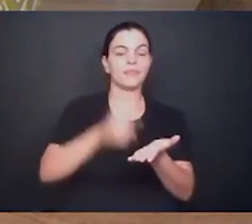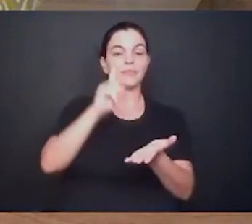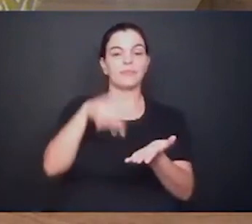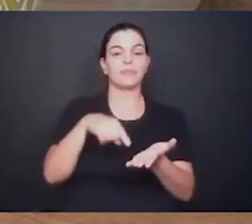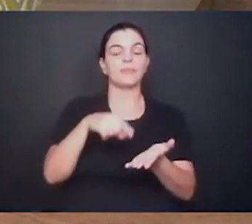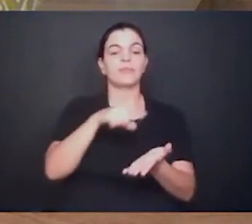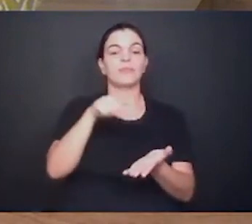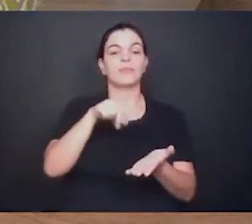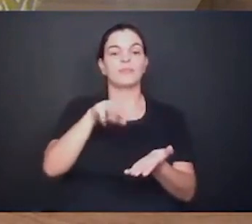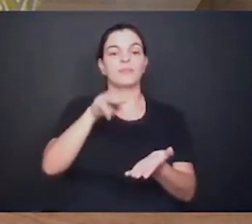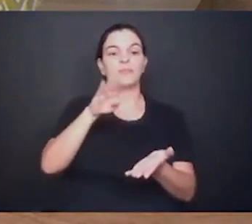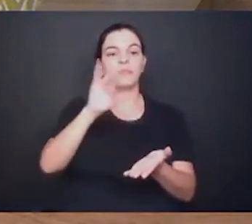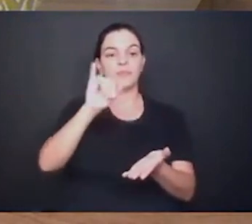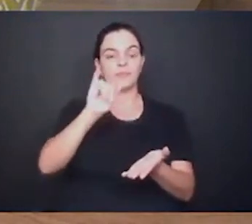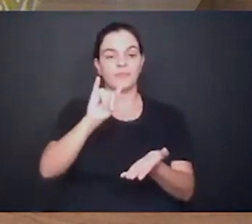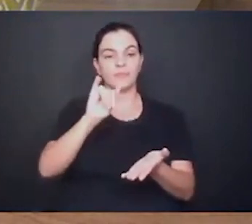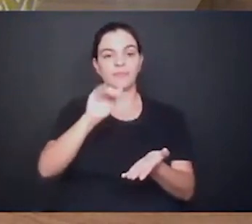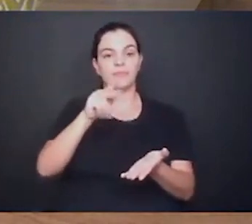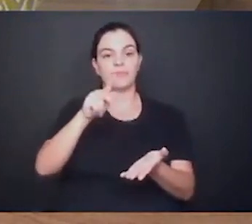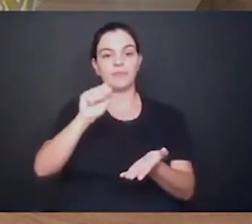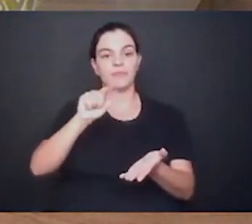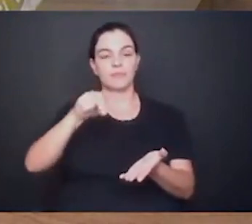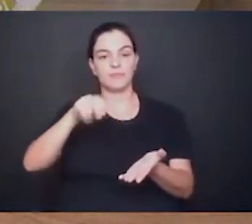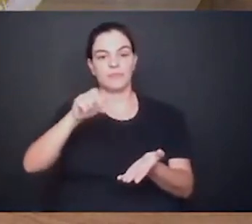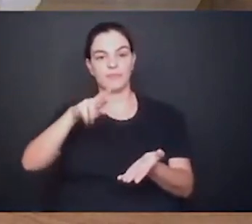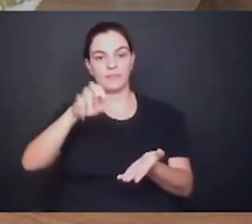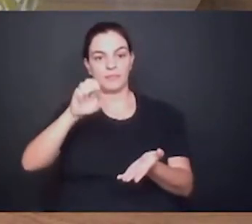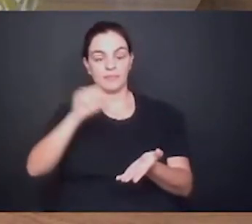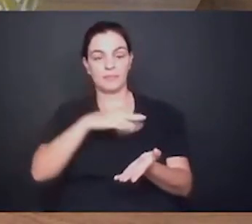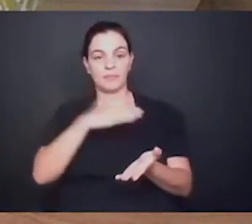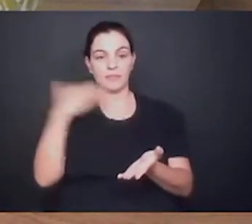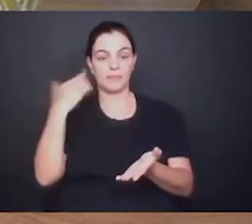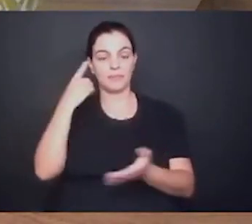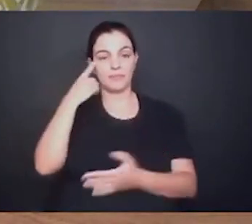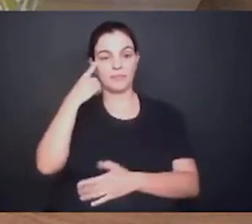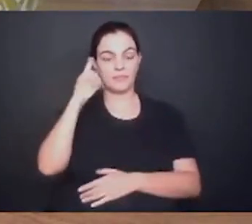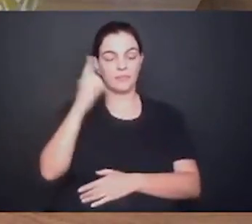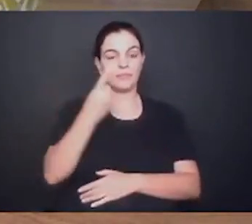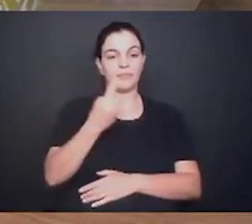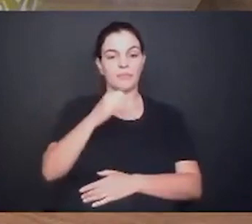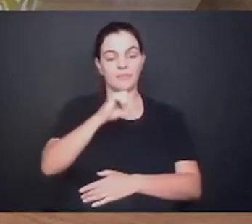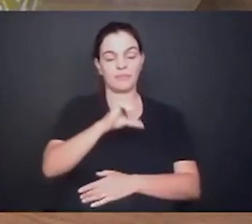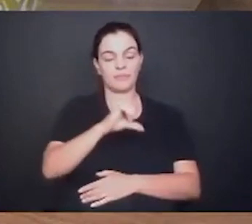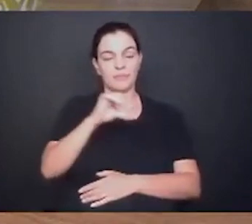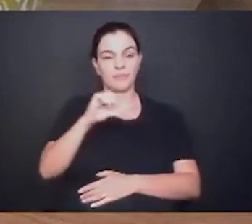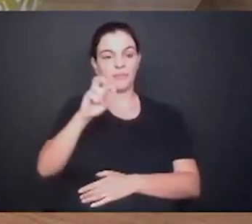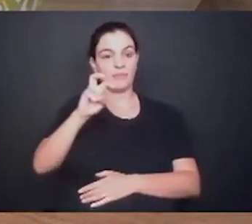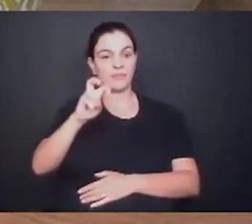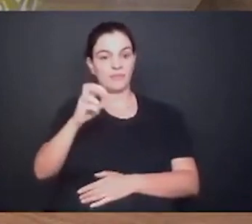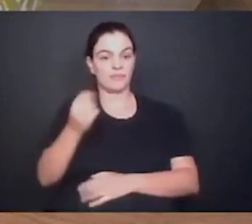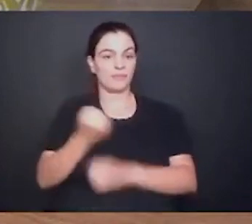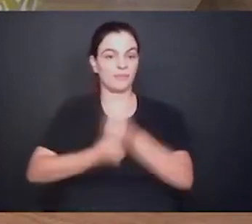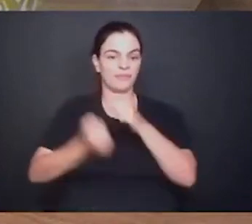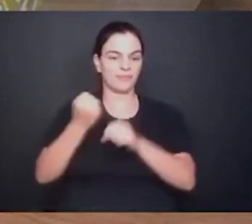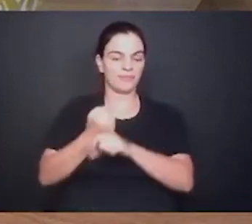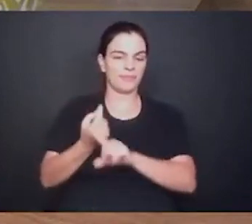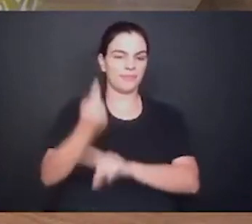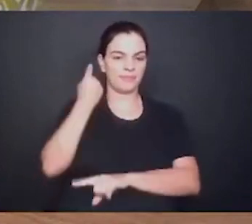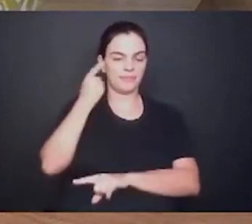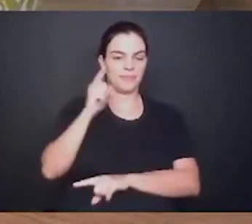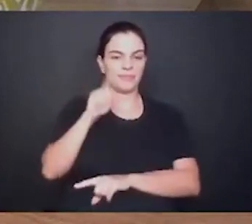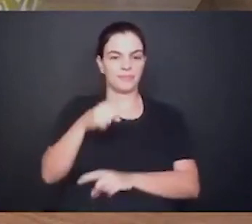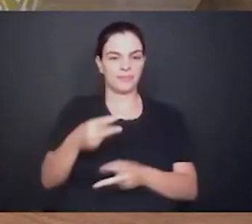quilombo, assassinado em 1695. E a importância do dia 20 de novembro está no reconhecimento e valorização da